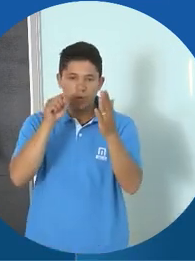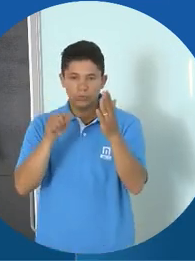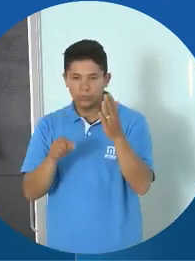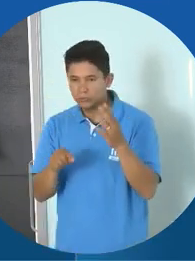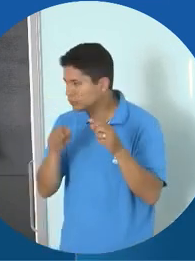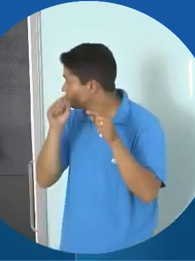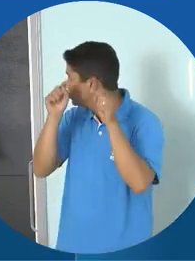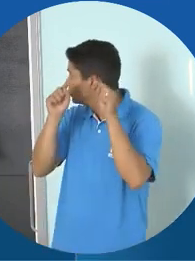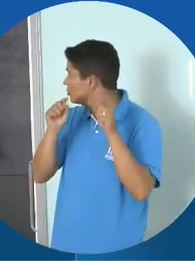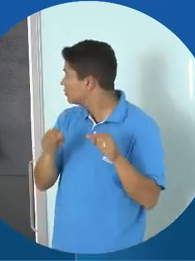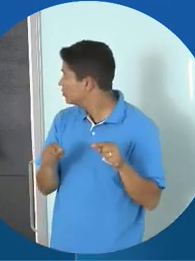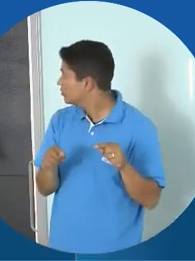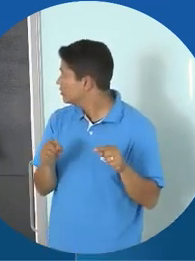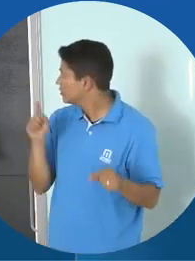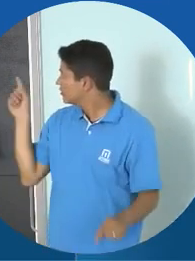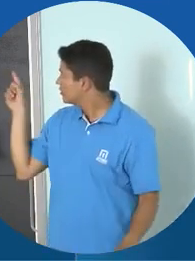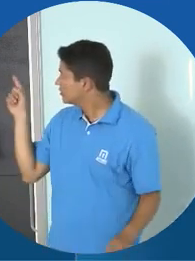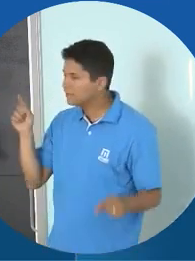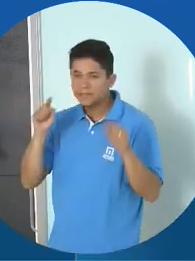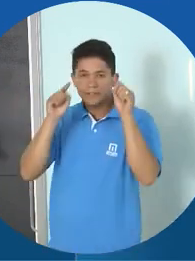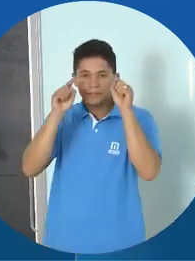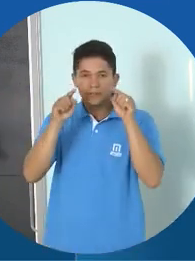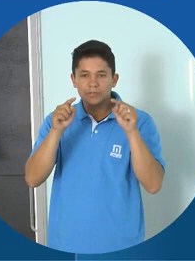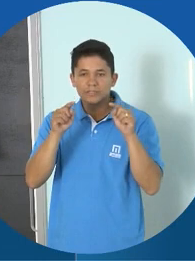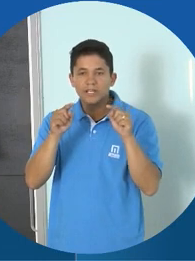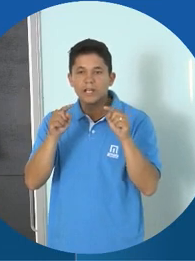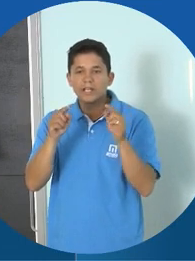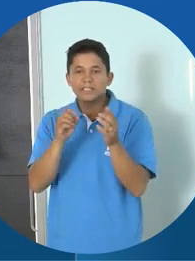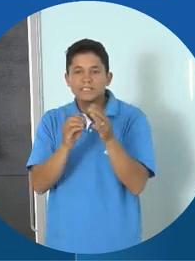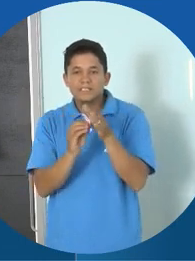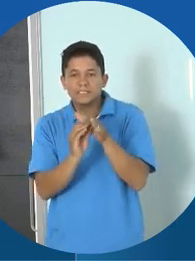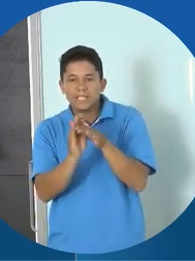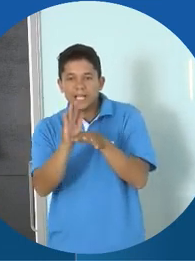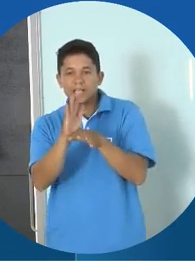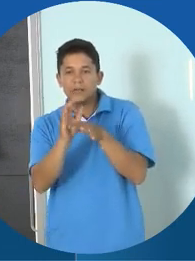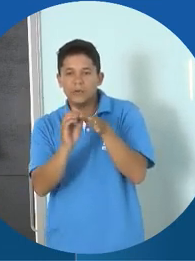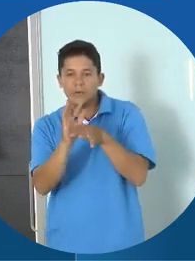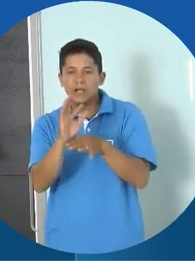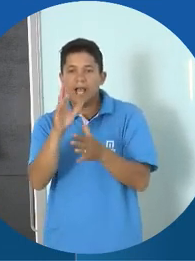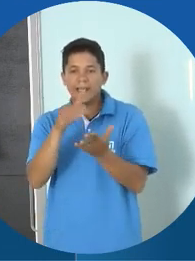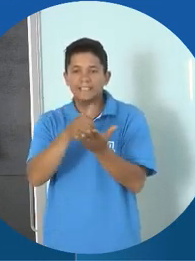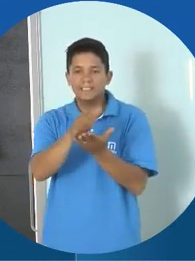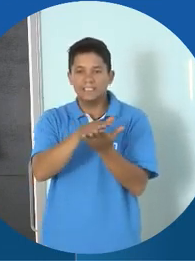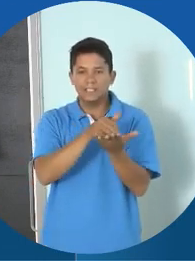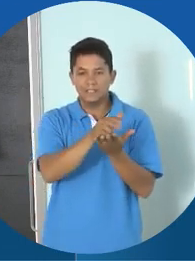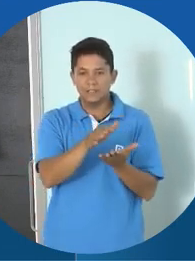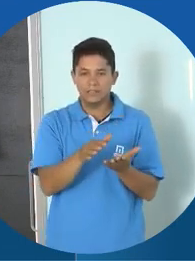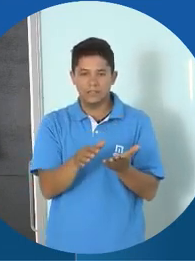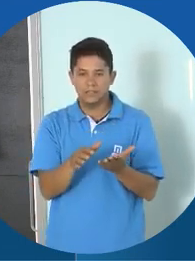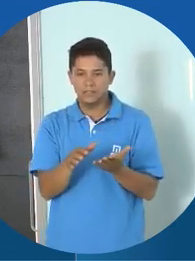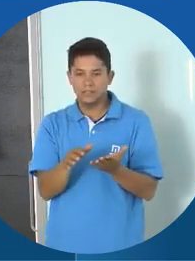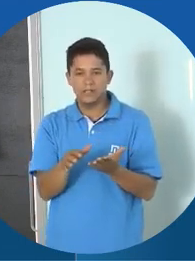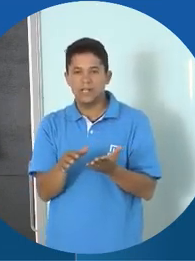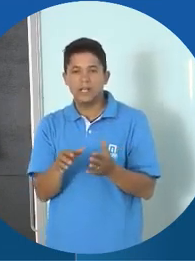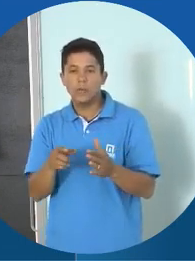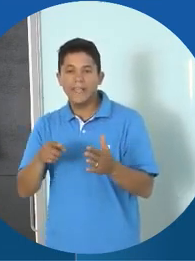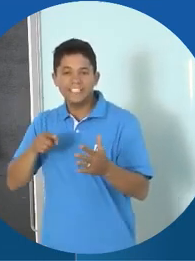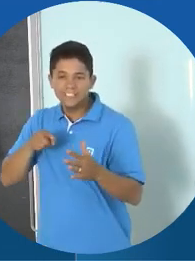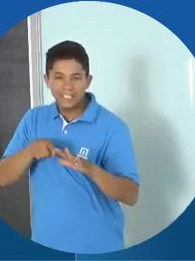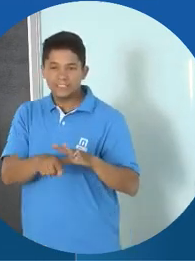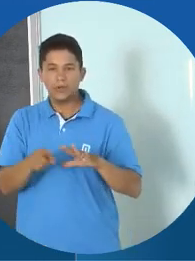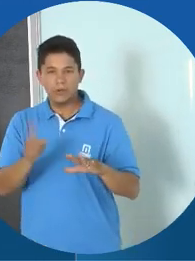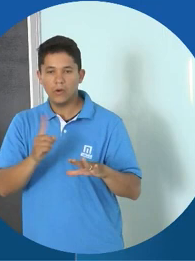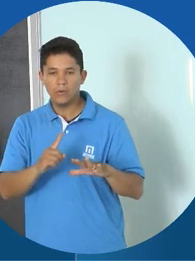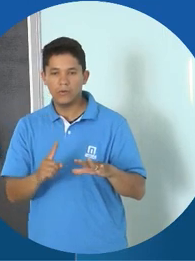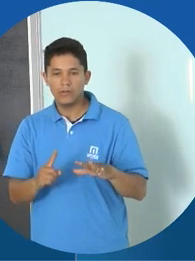foi manchetados, saíram as resinas. Então, não é um único ponto de injeção, como a gente tinha mostrado nos outros casos. Então, é